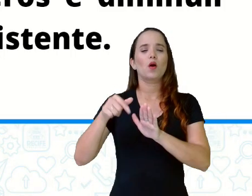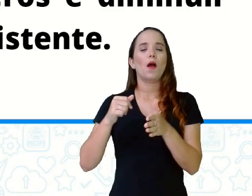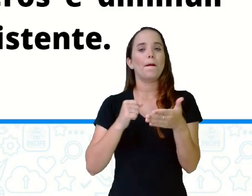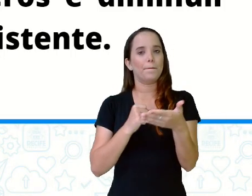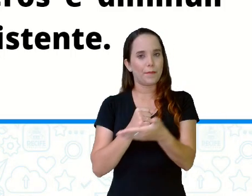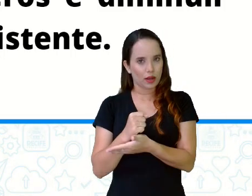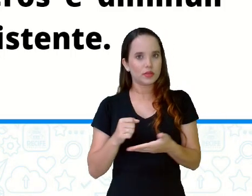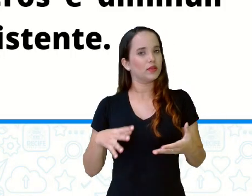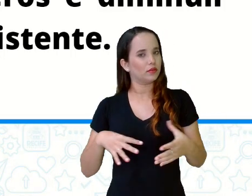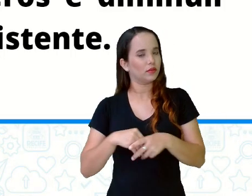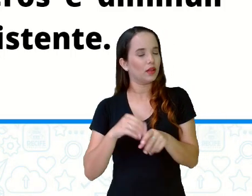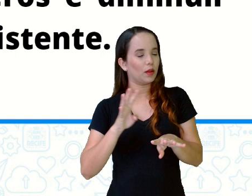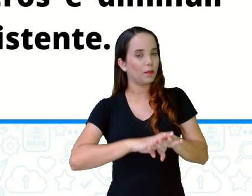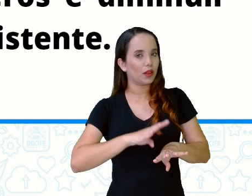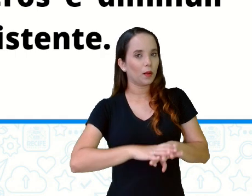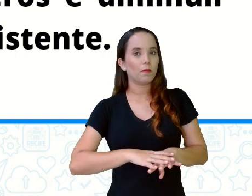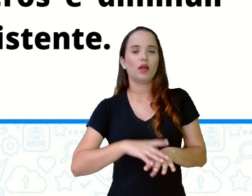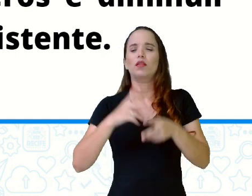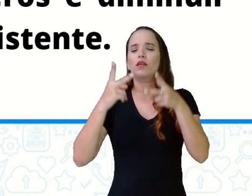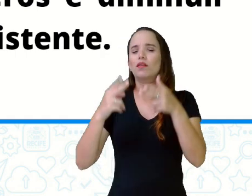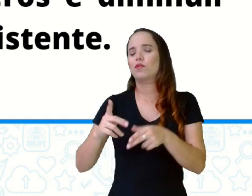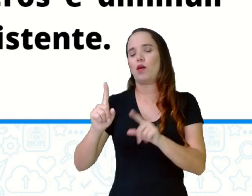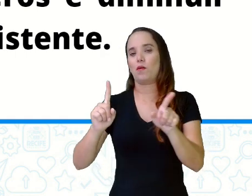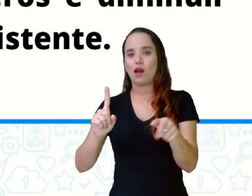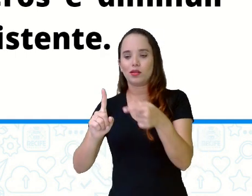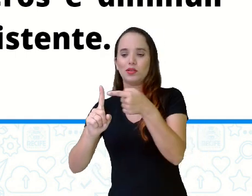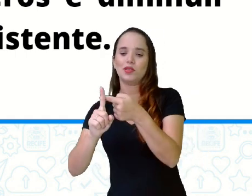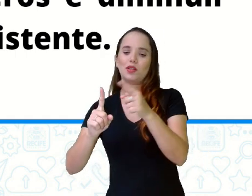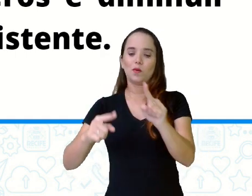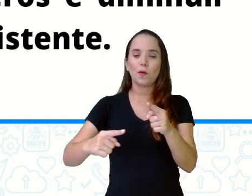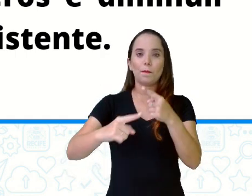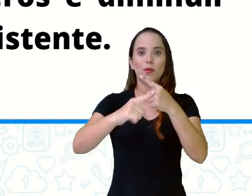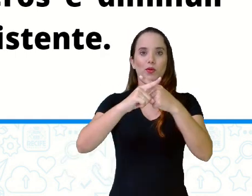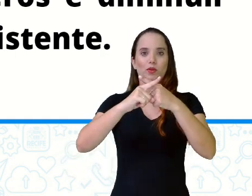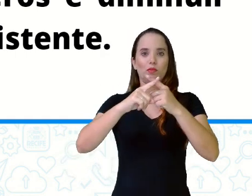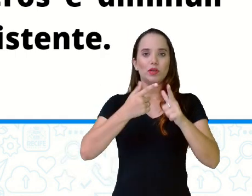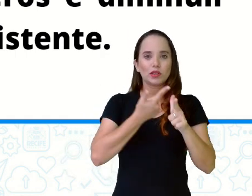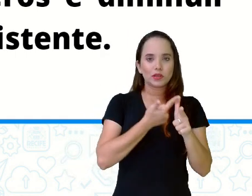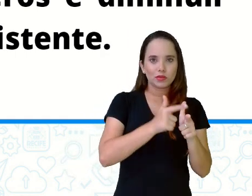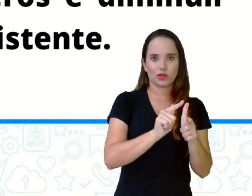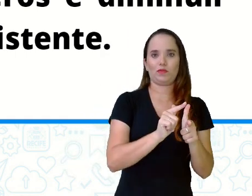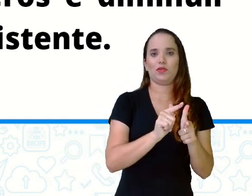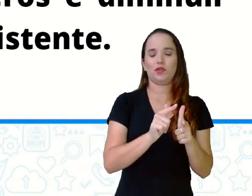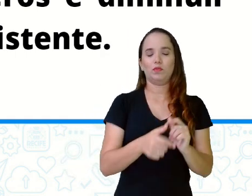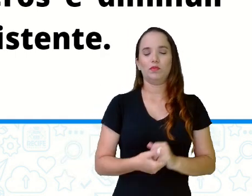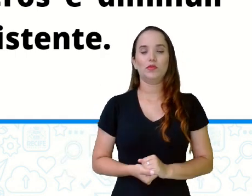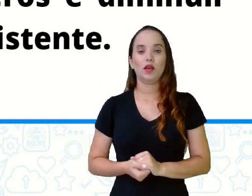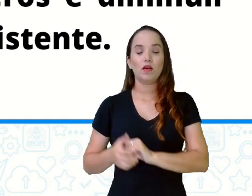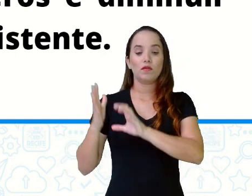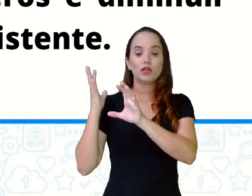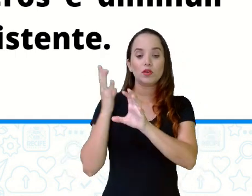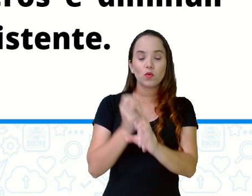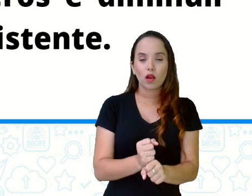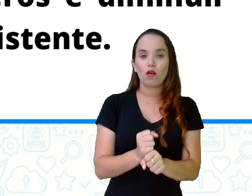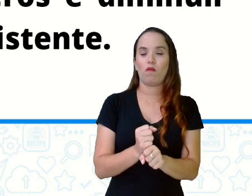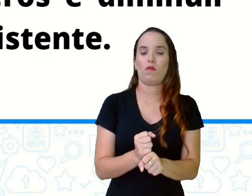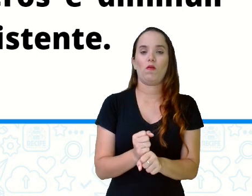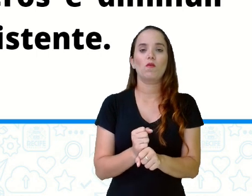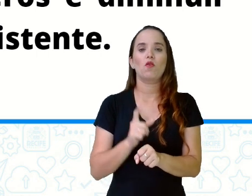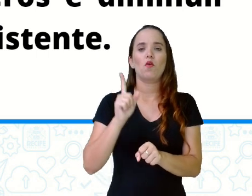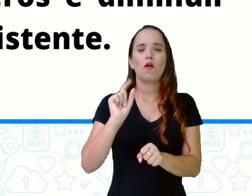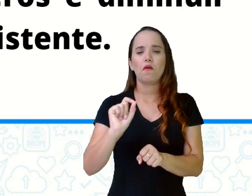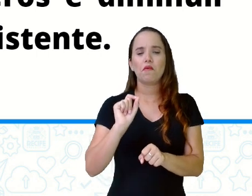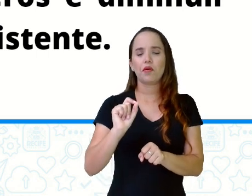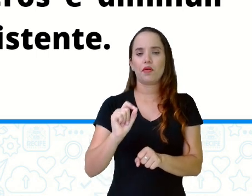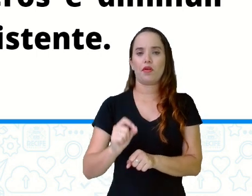básica da matemática, como a adição, a multiplicação e a divisão. Calcular a subtração entre 2 números é